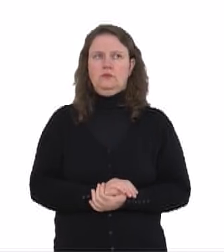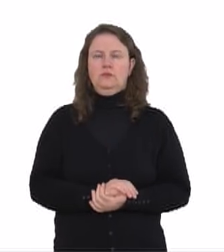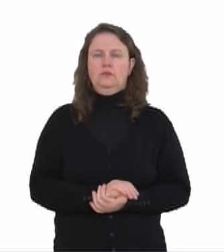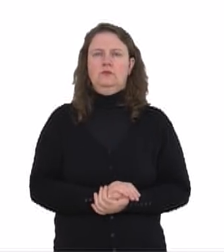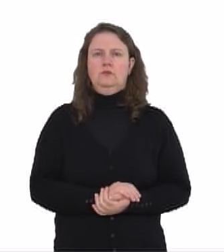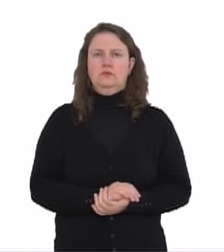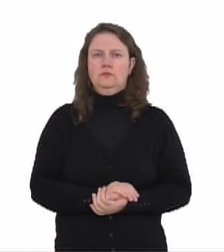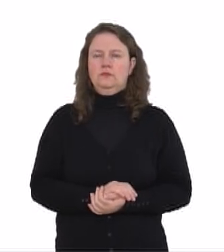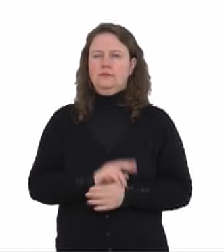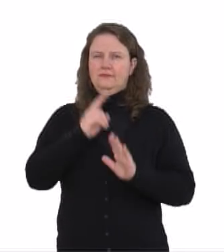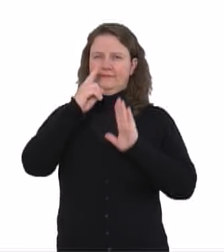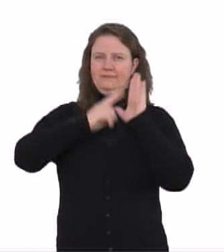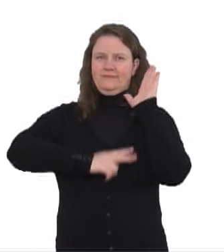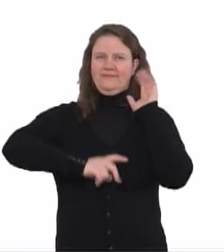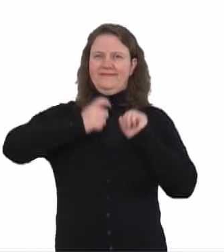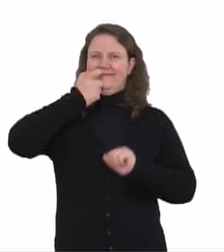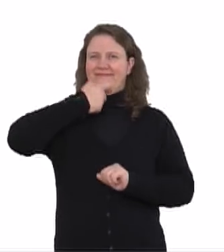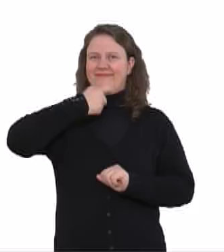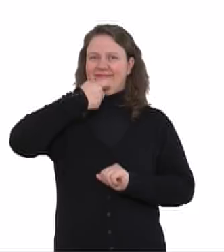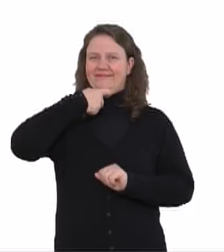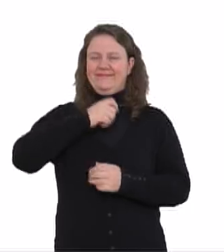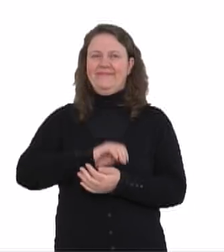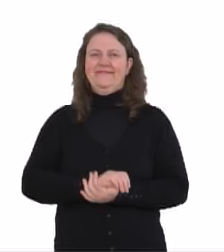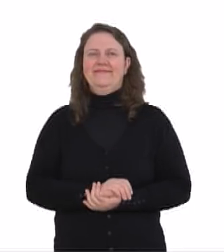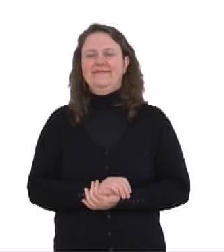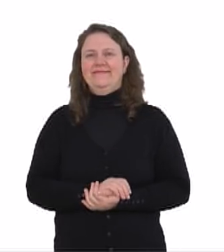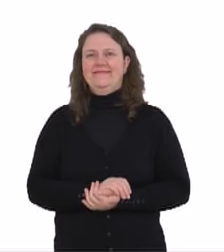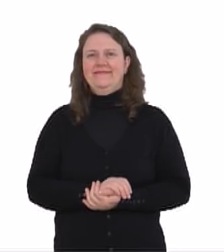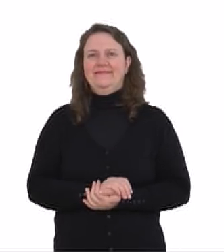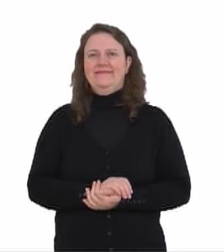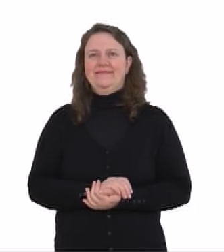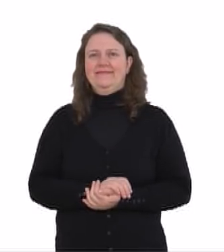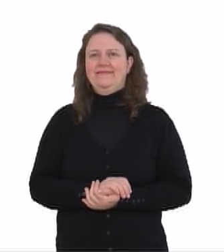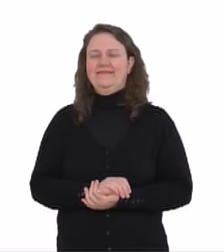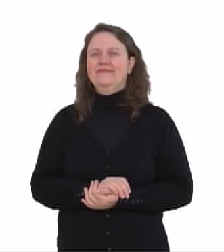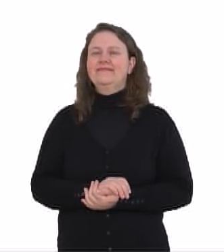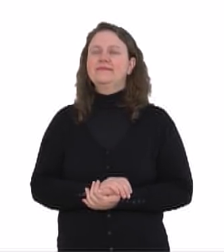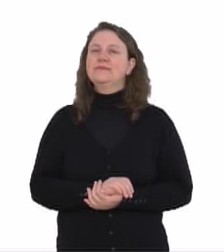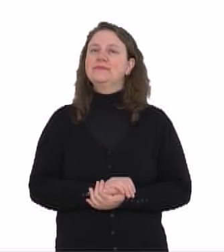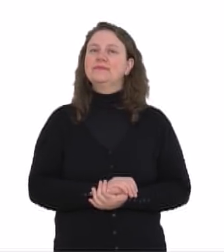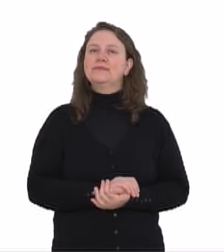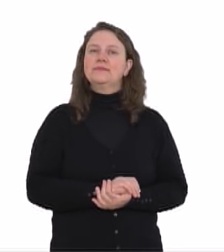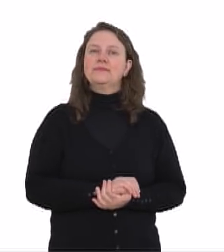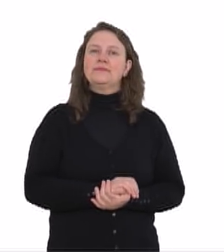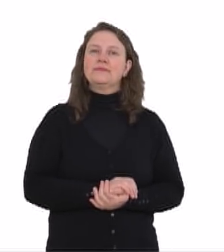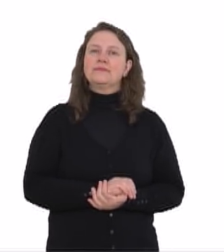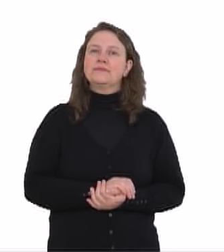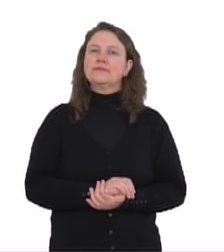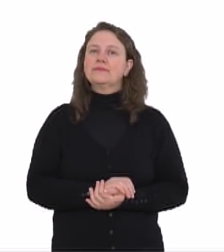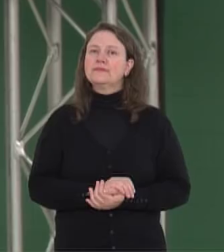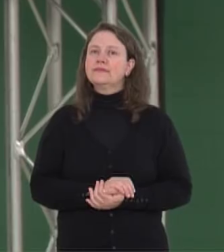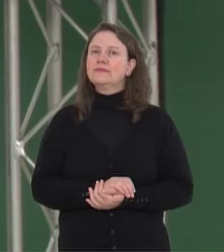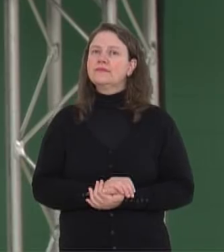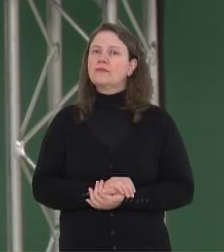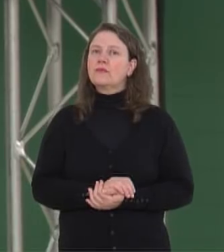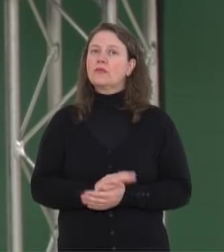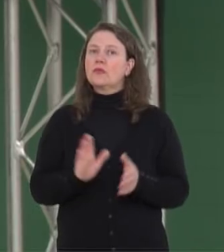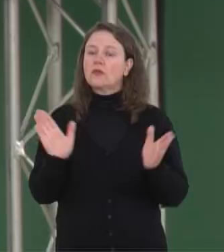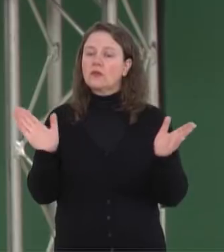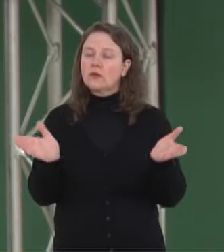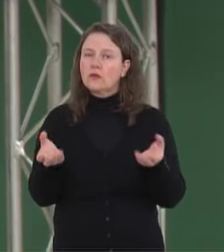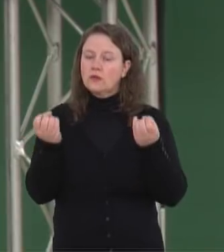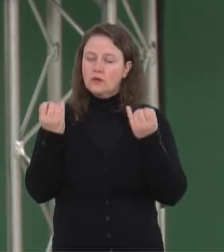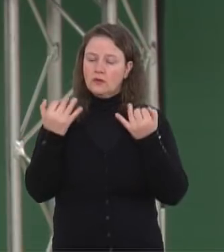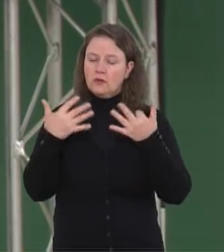lazy, fat and cynical orange cat. Olha só, fazendo uma descrição